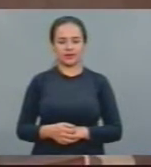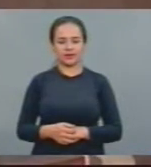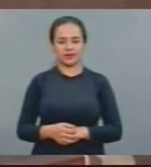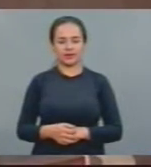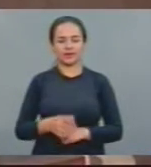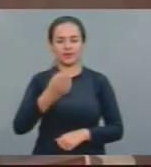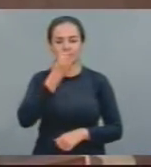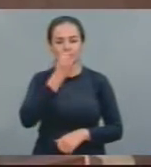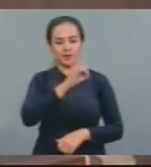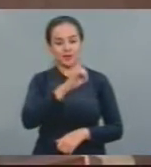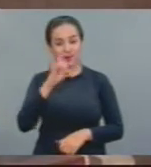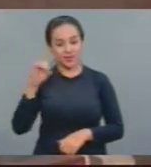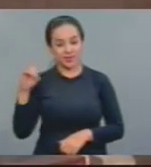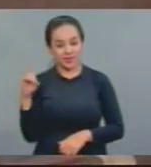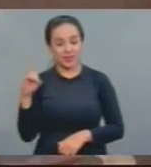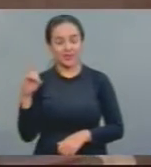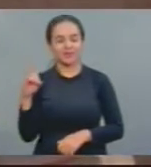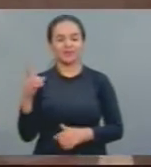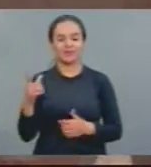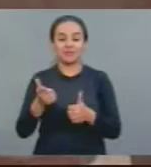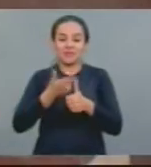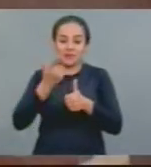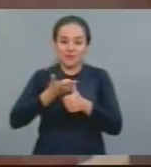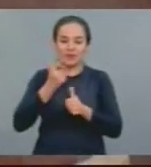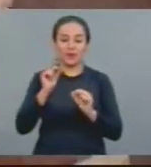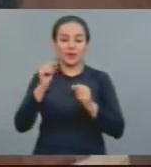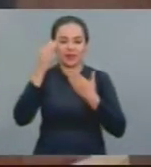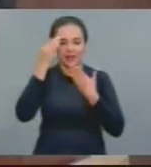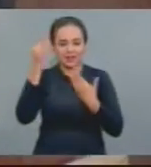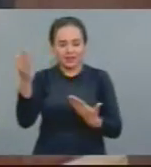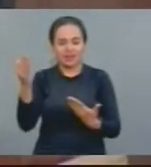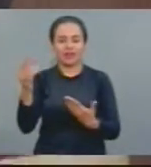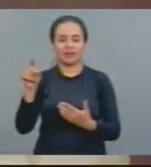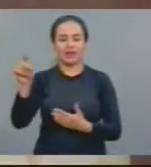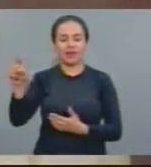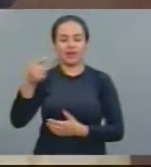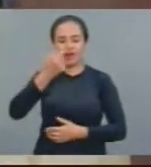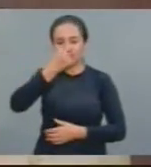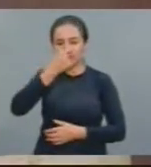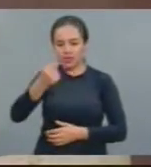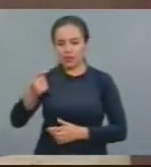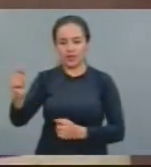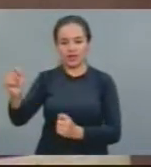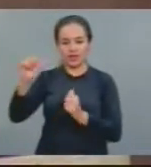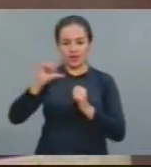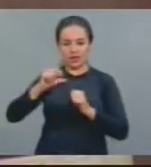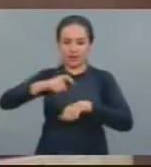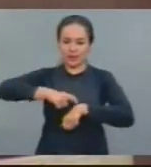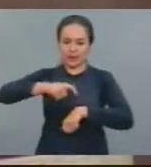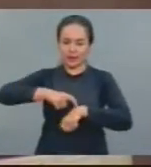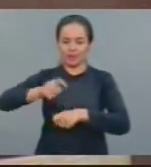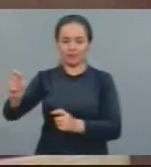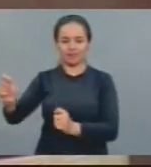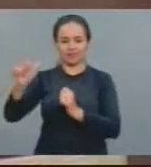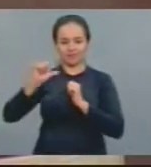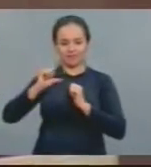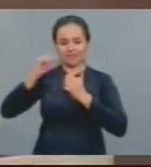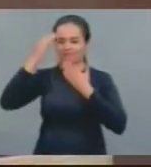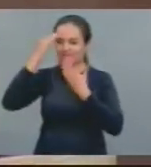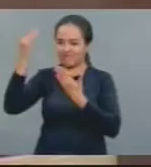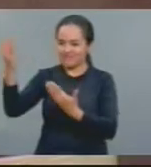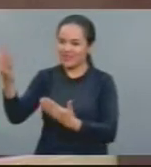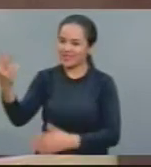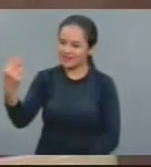Meu cordial bom dia. Primeiro eu queria agradecer a sessão do tempo ao deputado Agenor. Deputado Agenor, eu queria a sua atenção. Muito